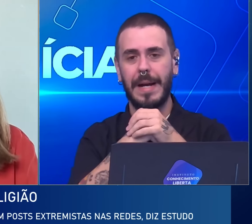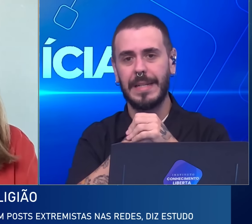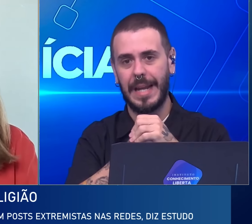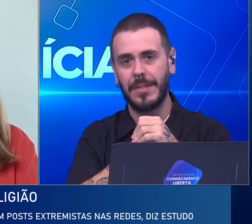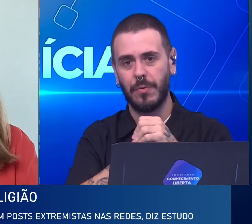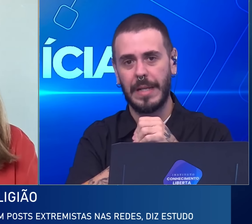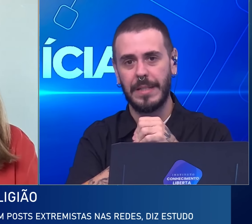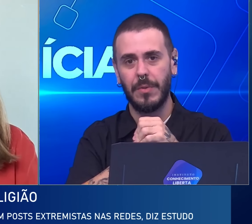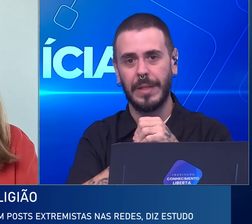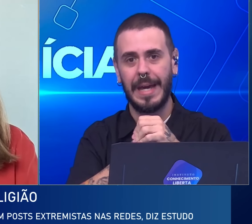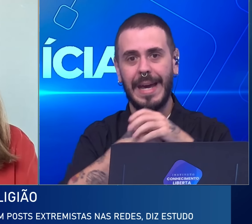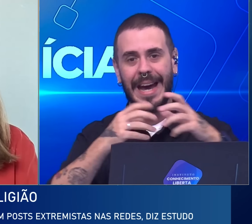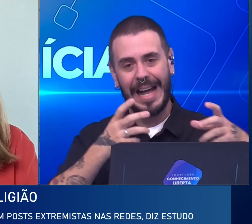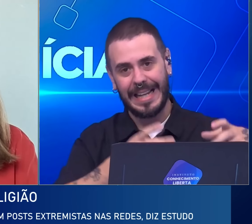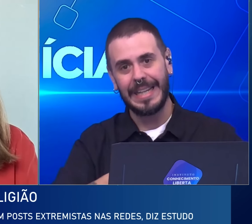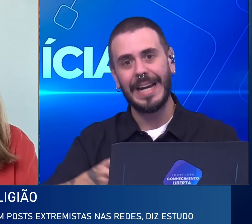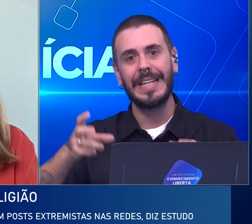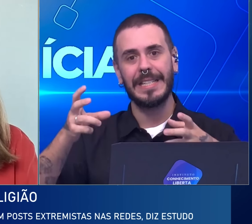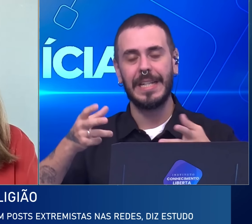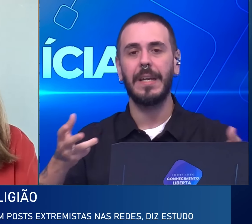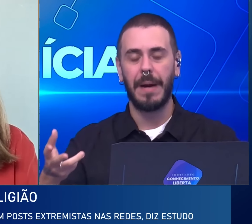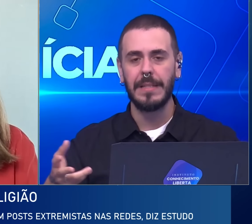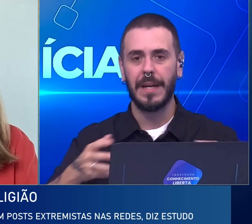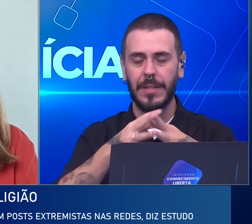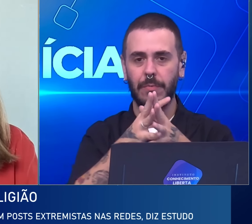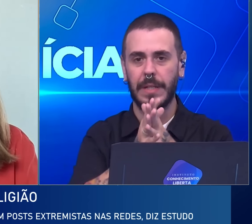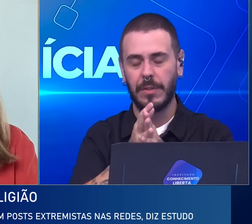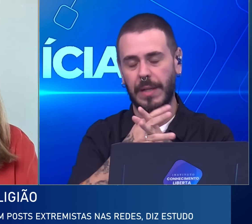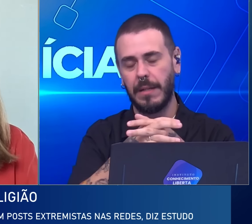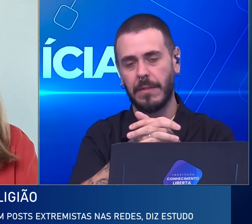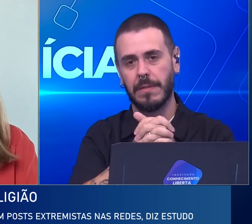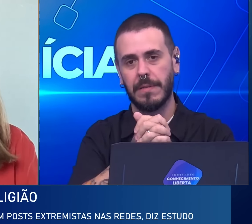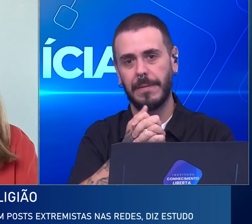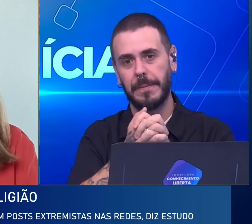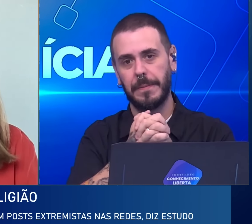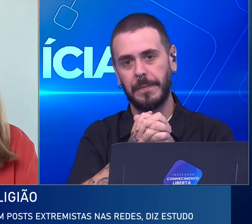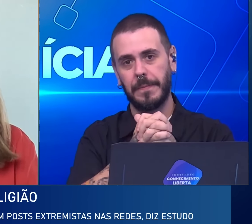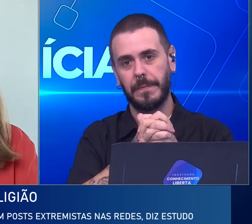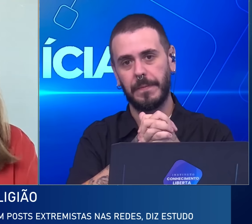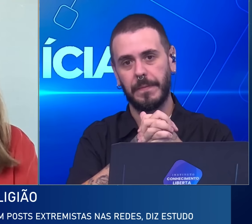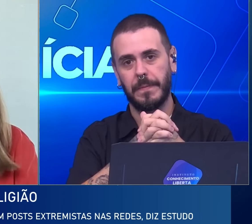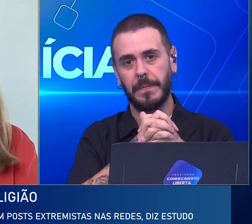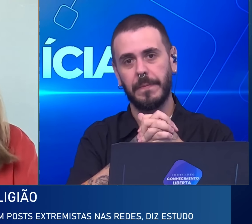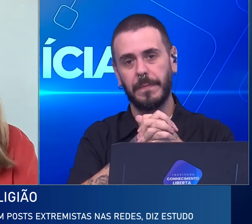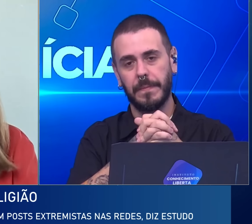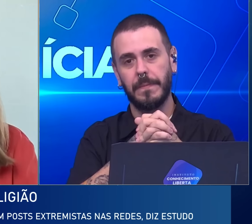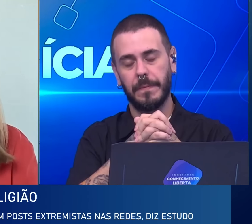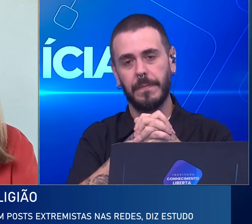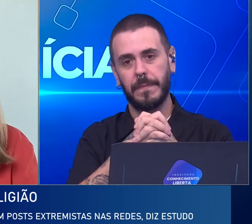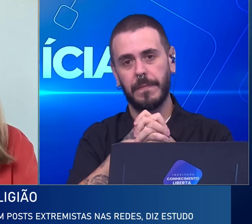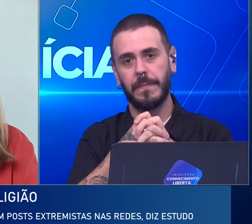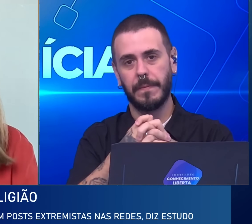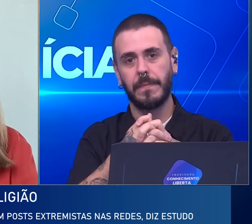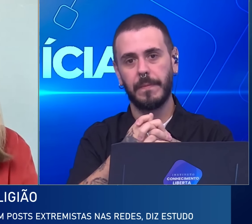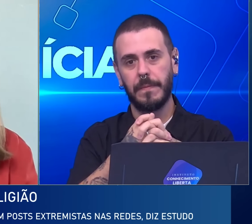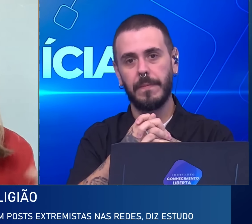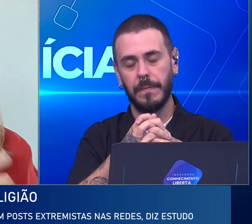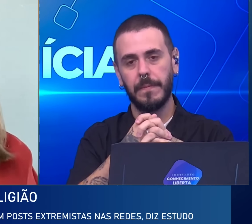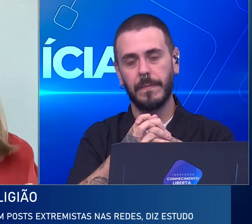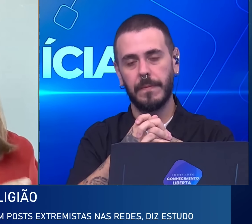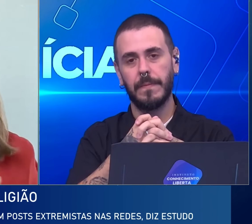religião que mais cresce no Brasil que é a linha Cristã que mais cresce no Brasil né Cris Exatamente